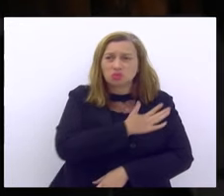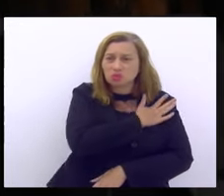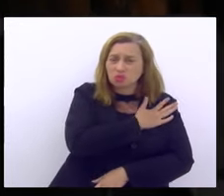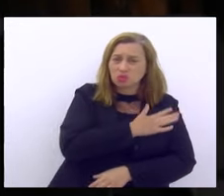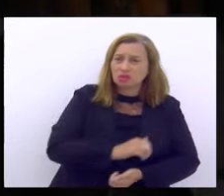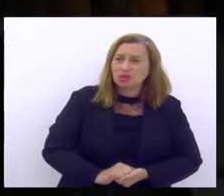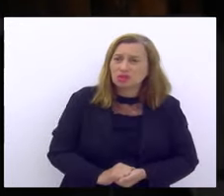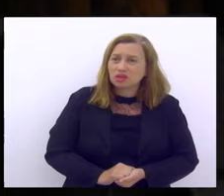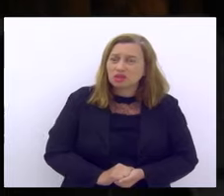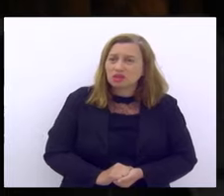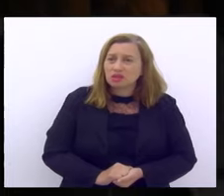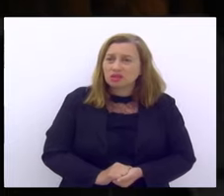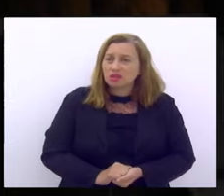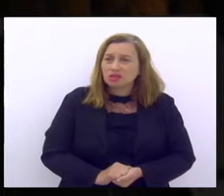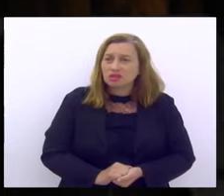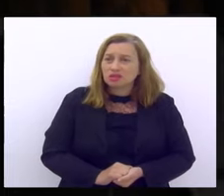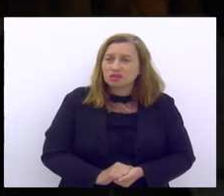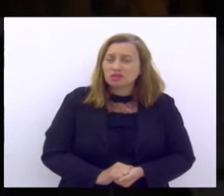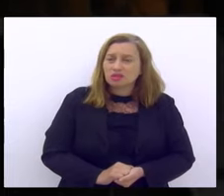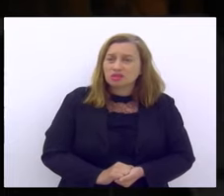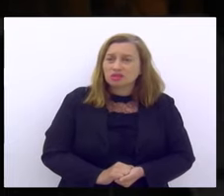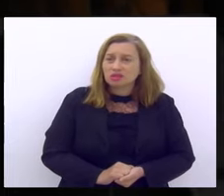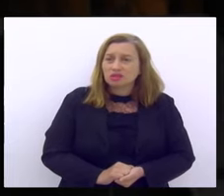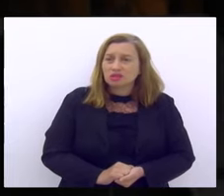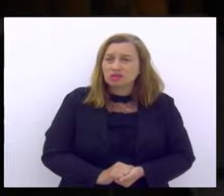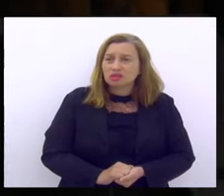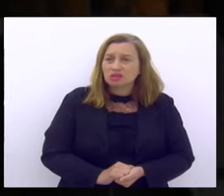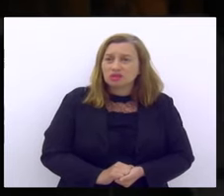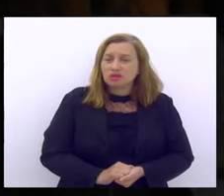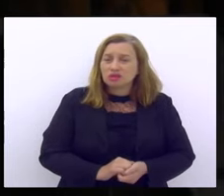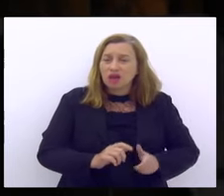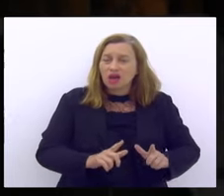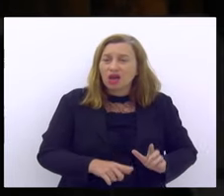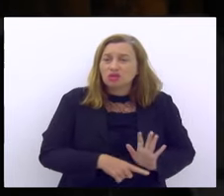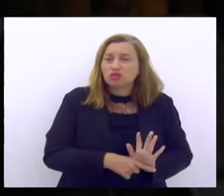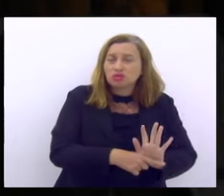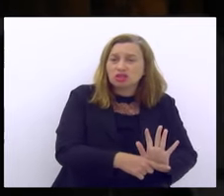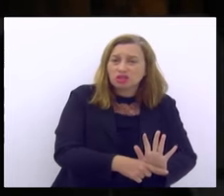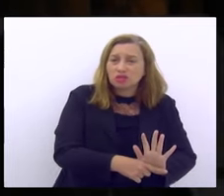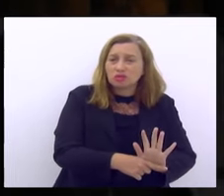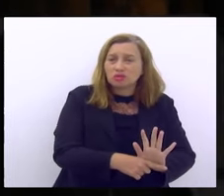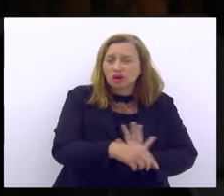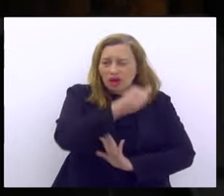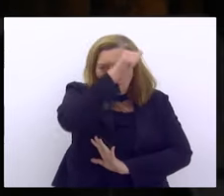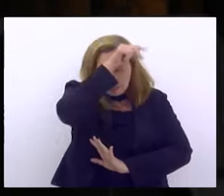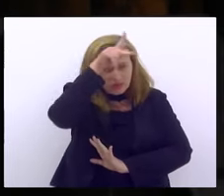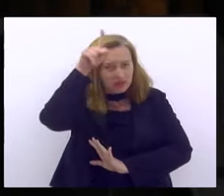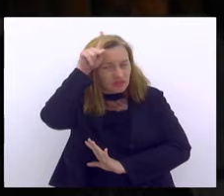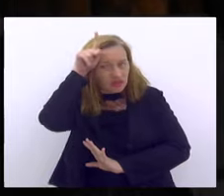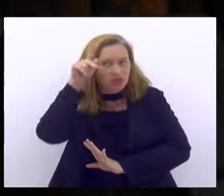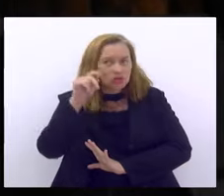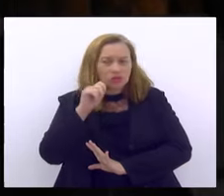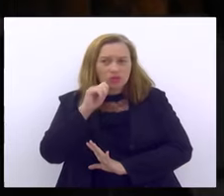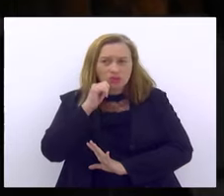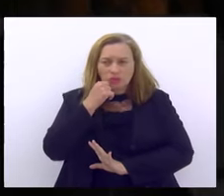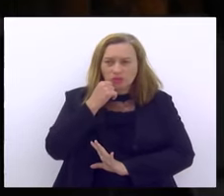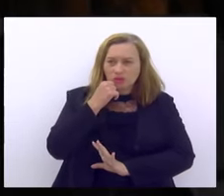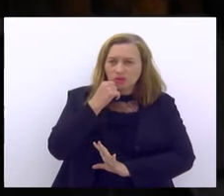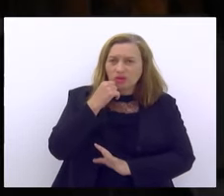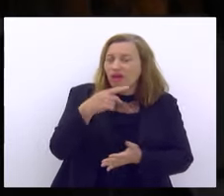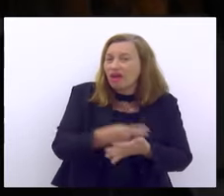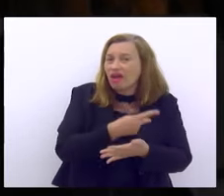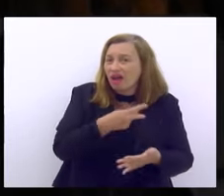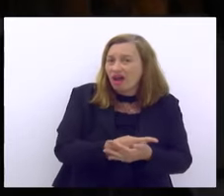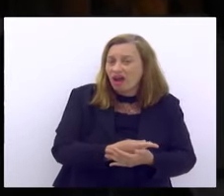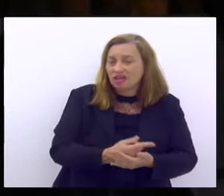dando uma suposta legalidade a operações ilegais da prefeitura, estão ali expostos com a